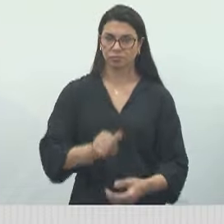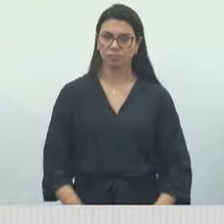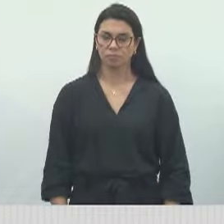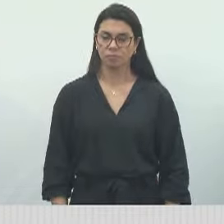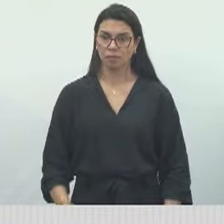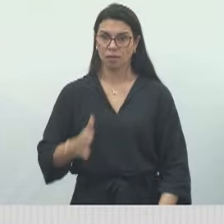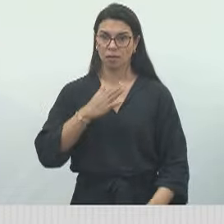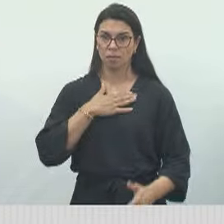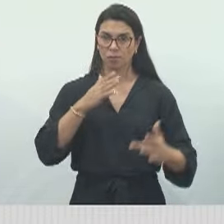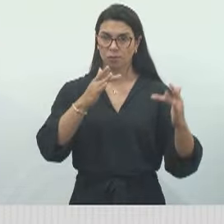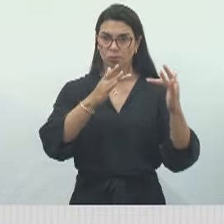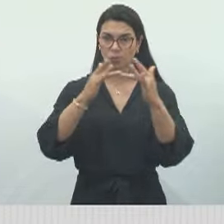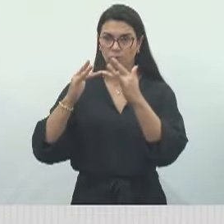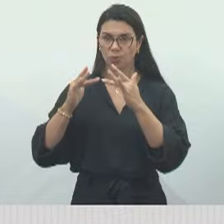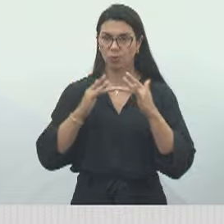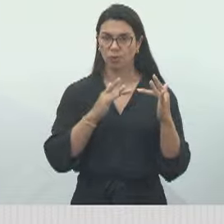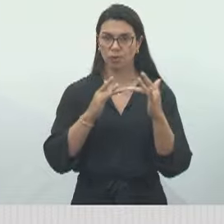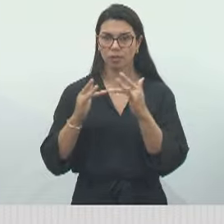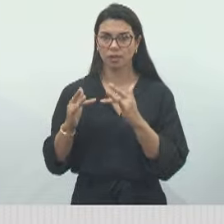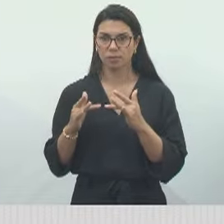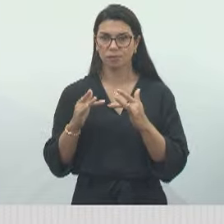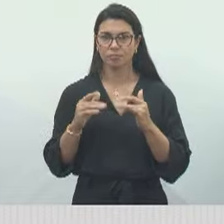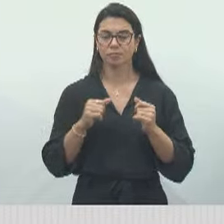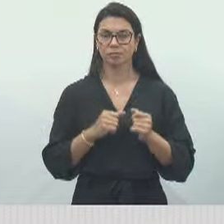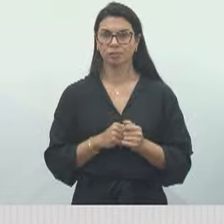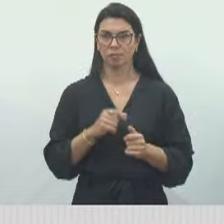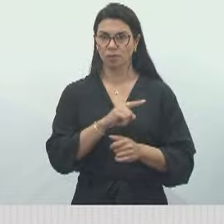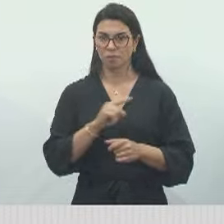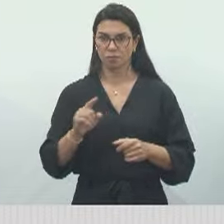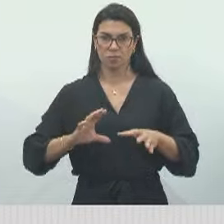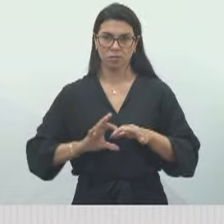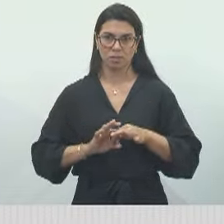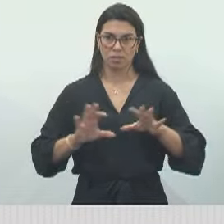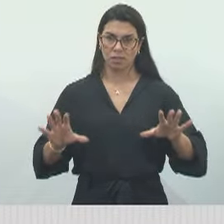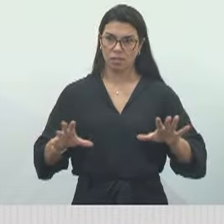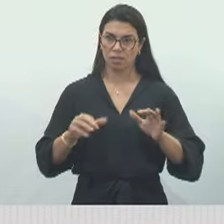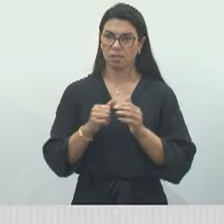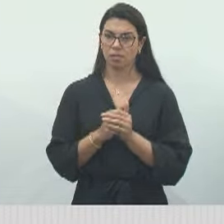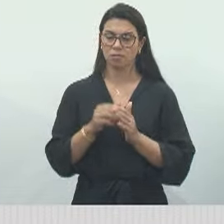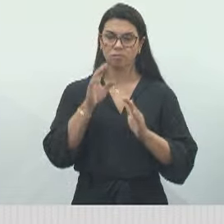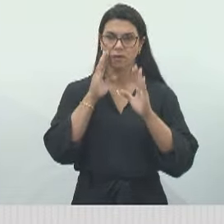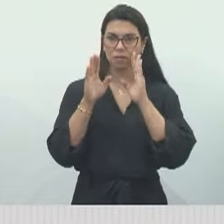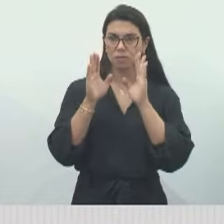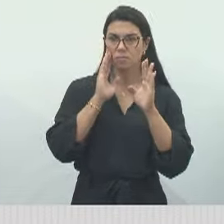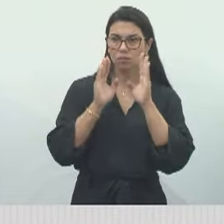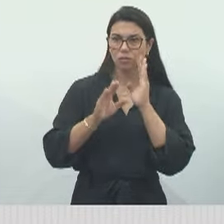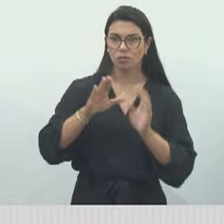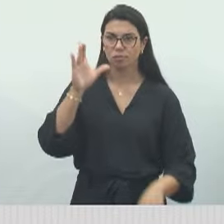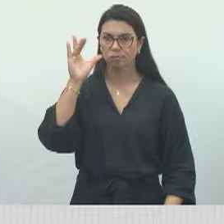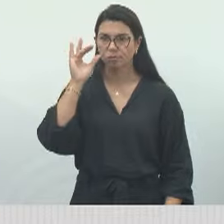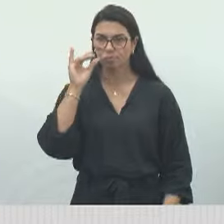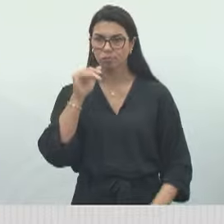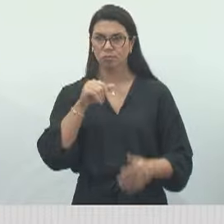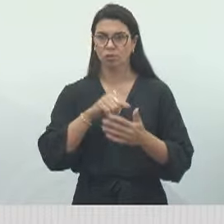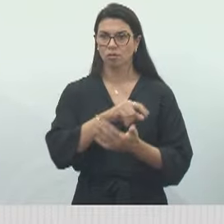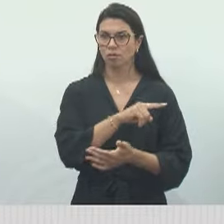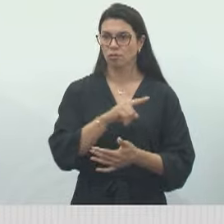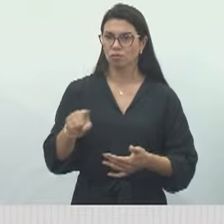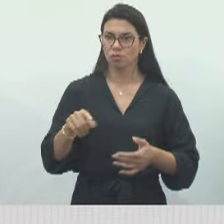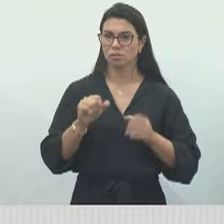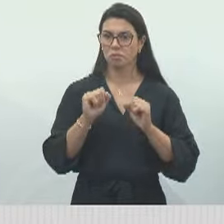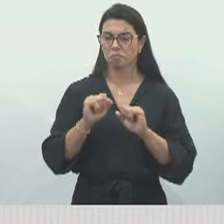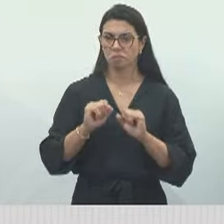Meus contatos, por favor. Tá aí meus contatos, meu e-mail, meu Facebook, vereador Paulinho de